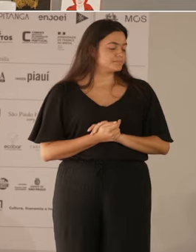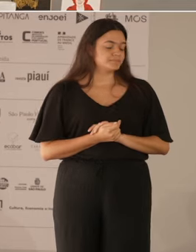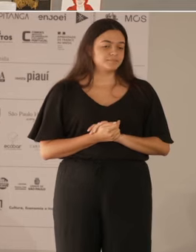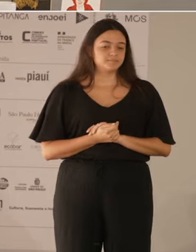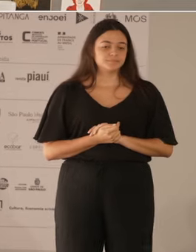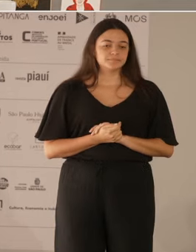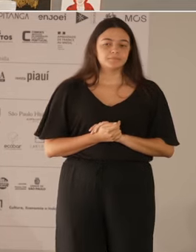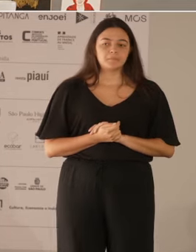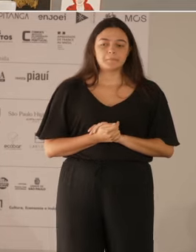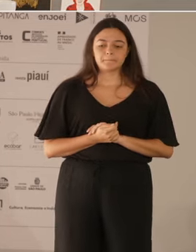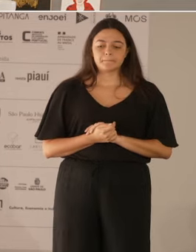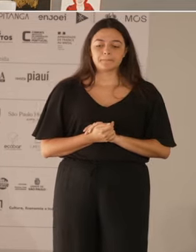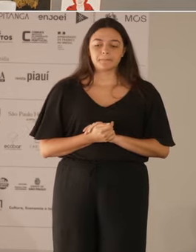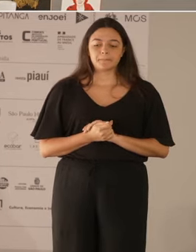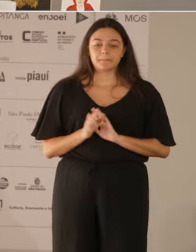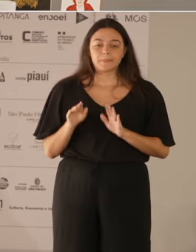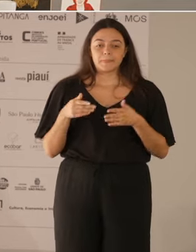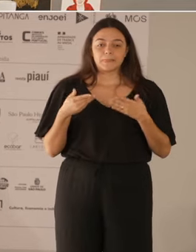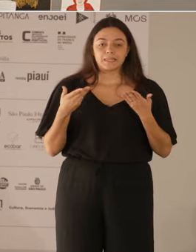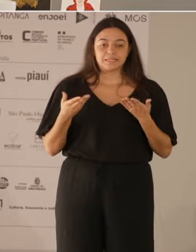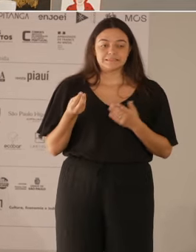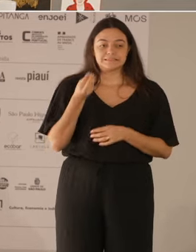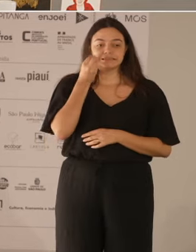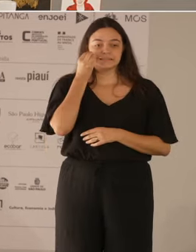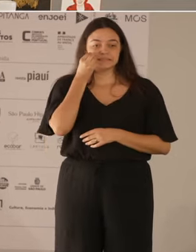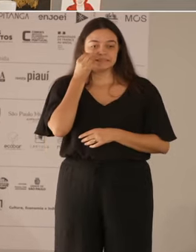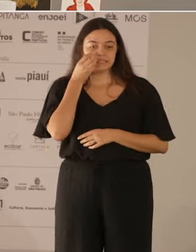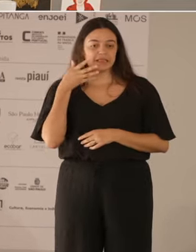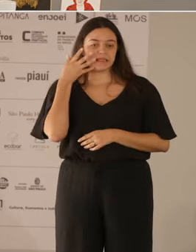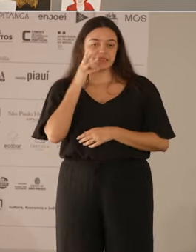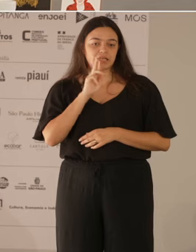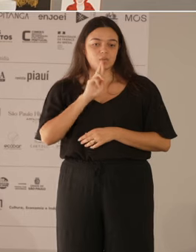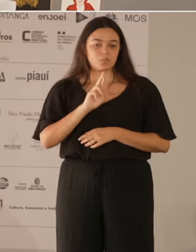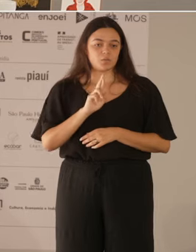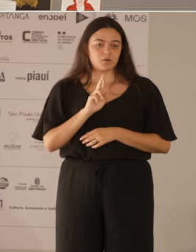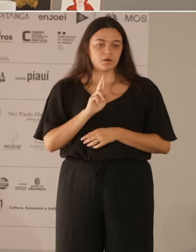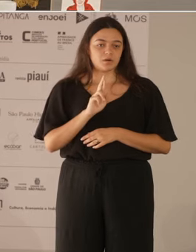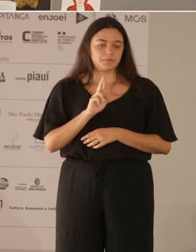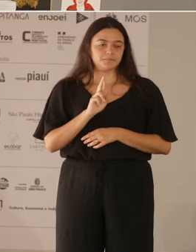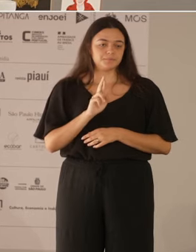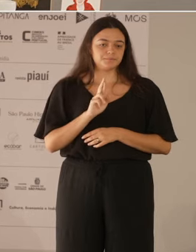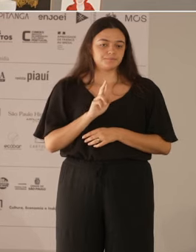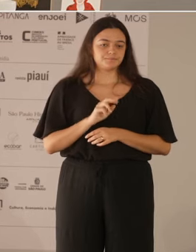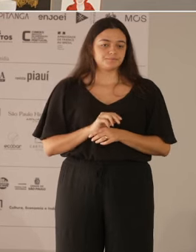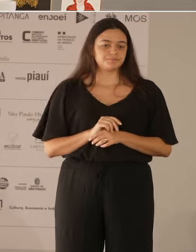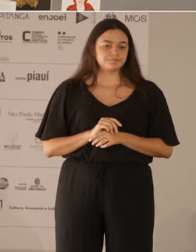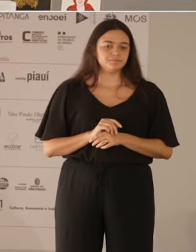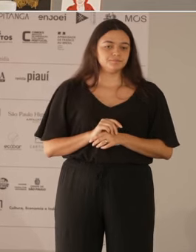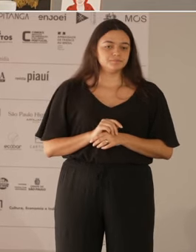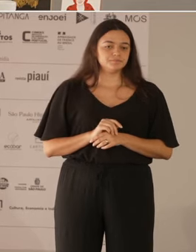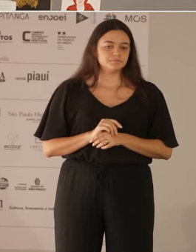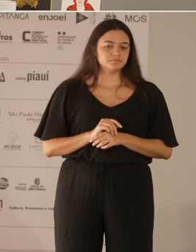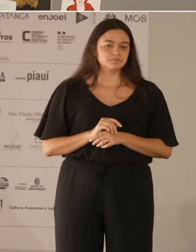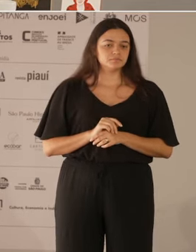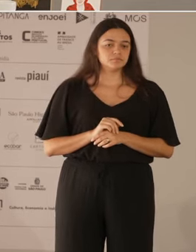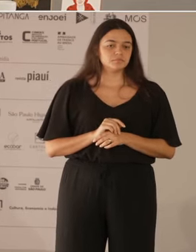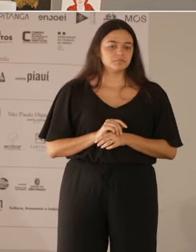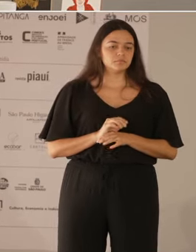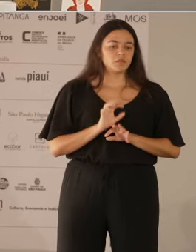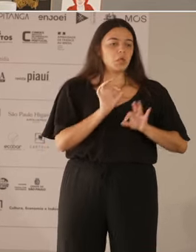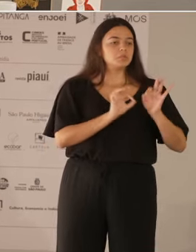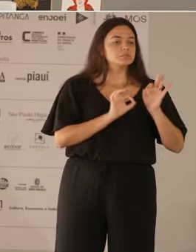Então, eu vou tentar deslocar um pouco para deixar mais abordável, né? Assim, essa história de